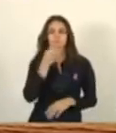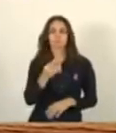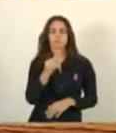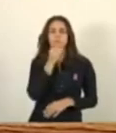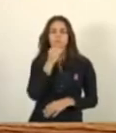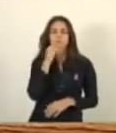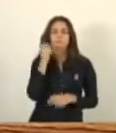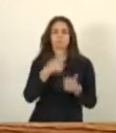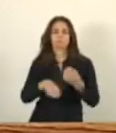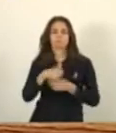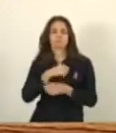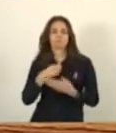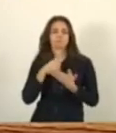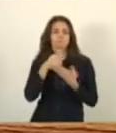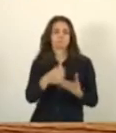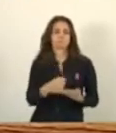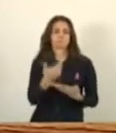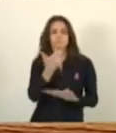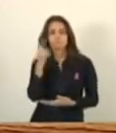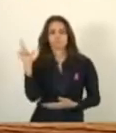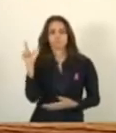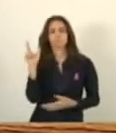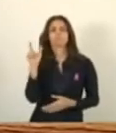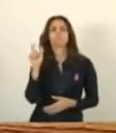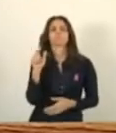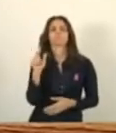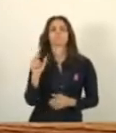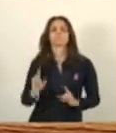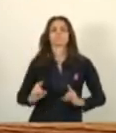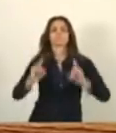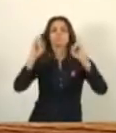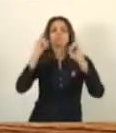de gestão sustentável para outros edifícios